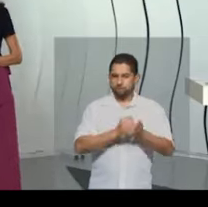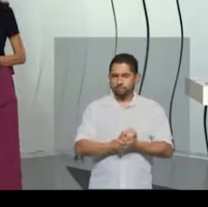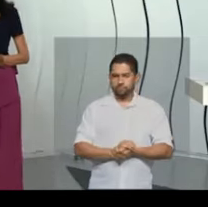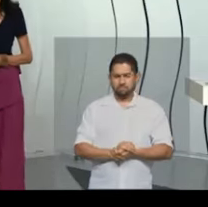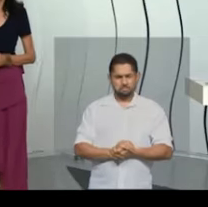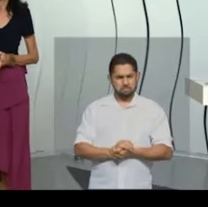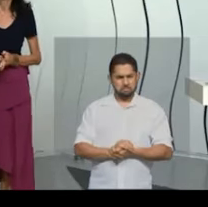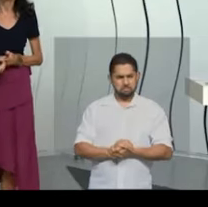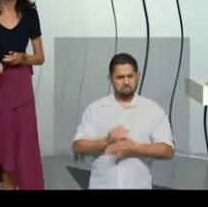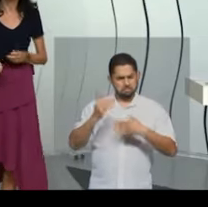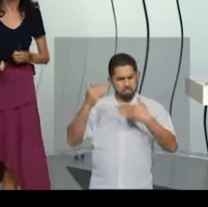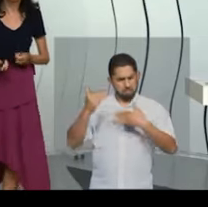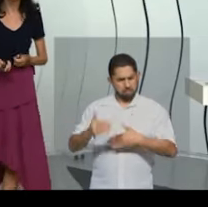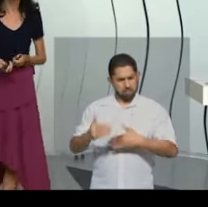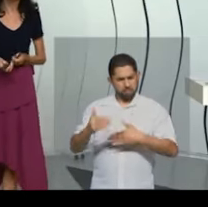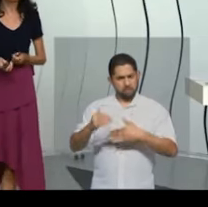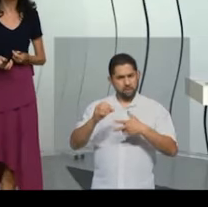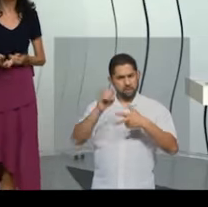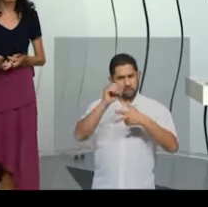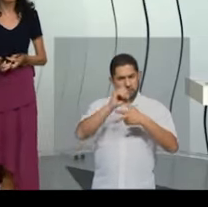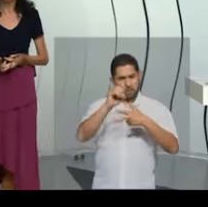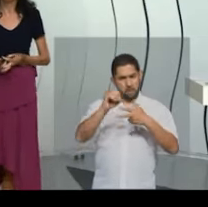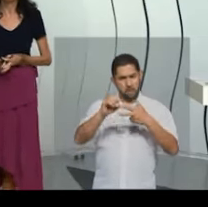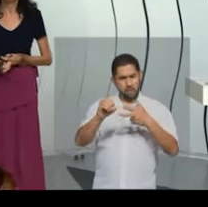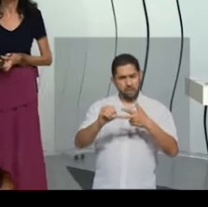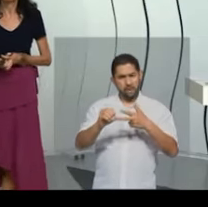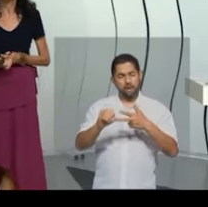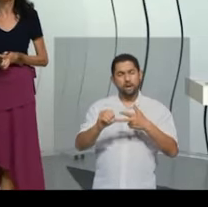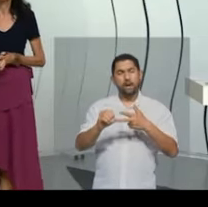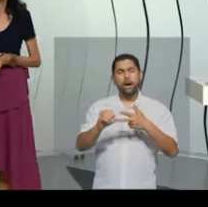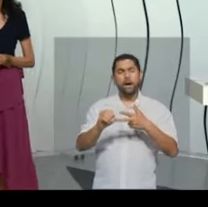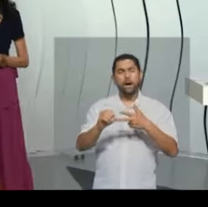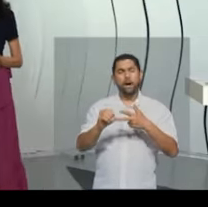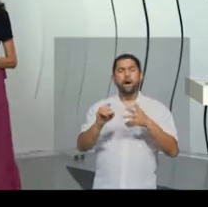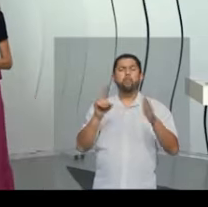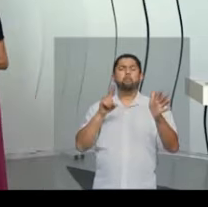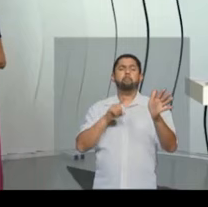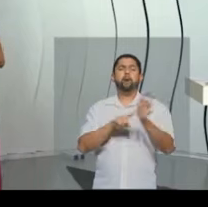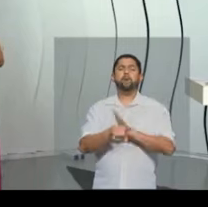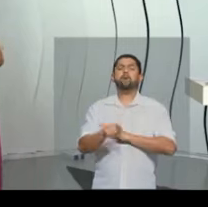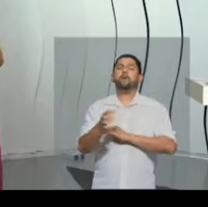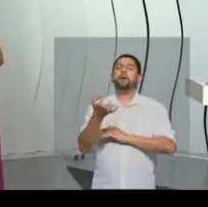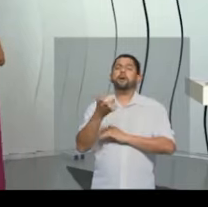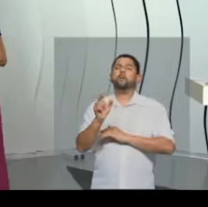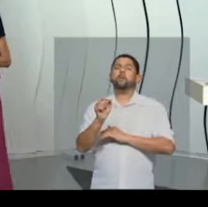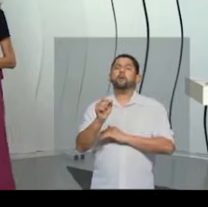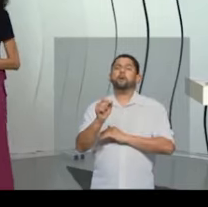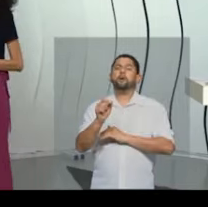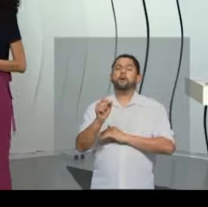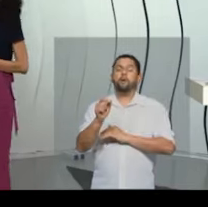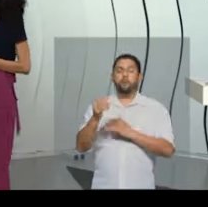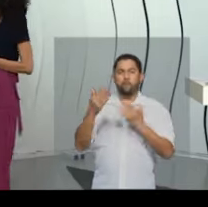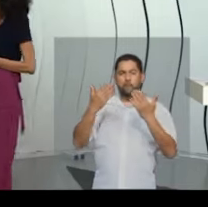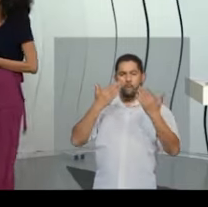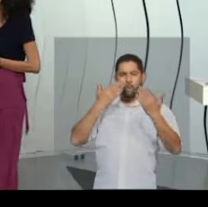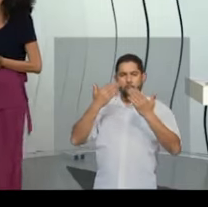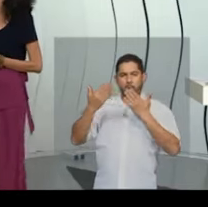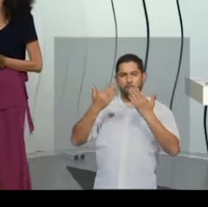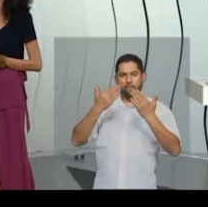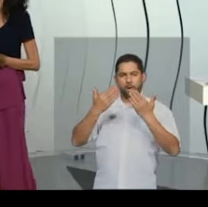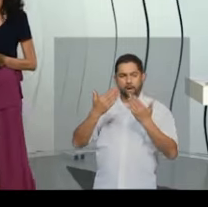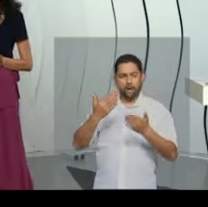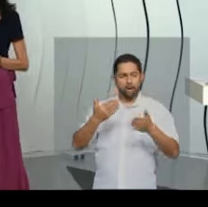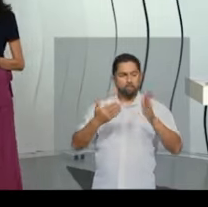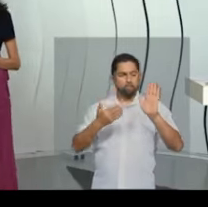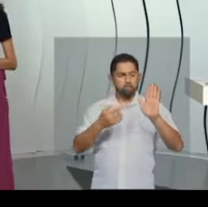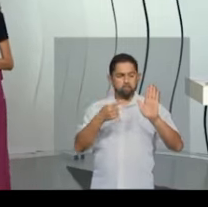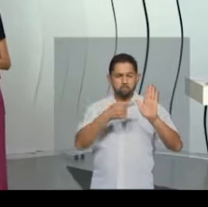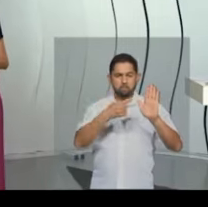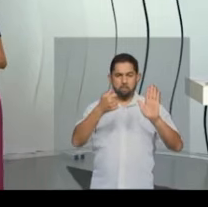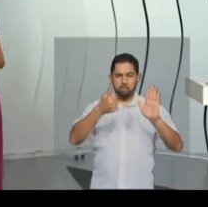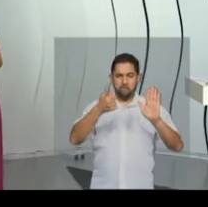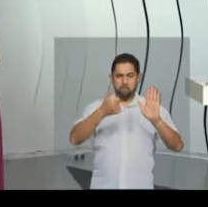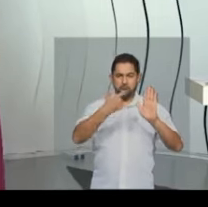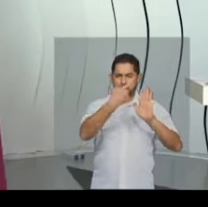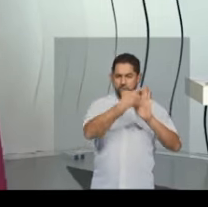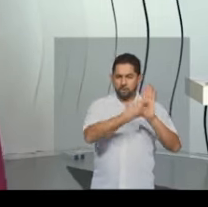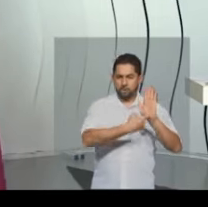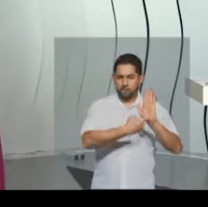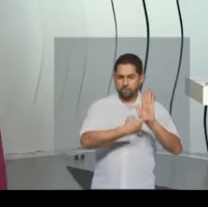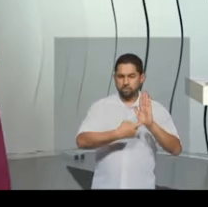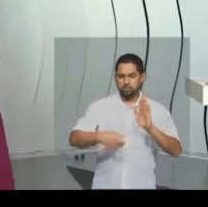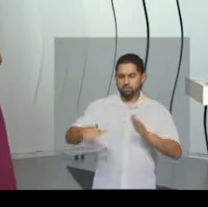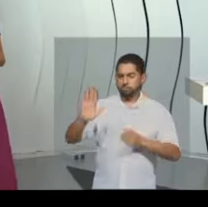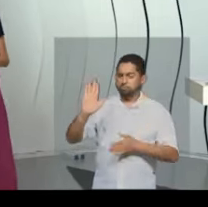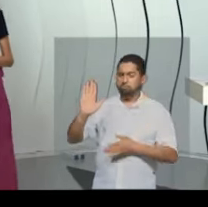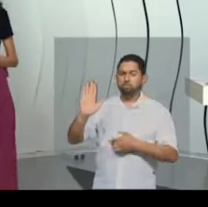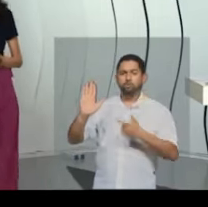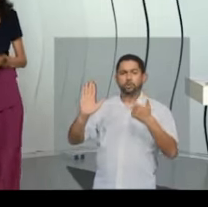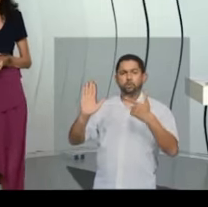Enem, geralmente a questão vai te pedir para comparar o primeiro texto com o segundo